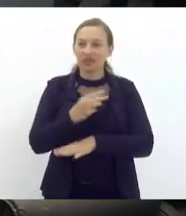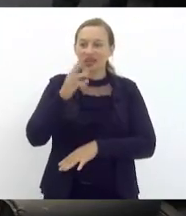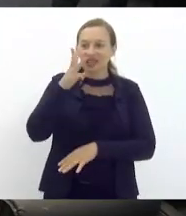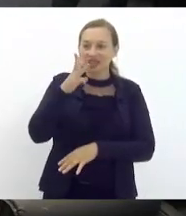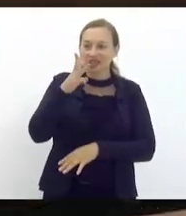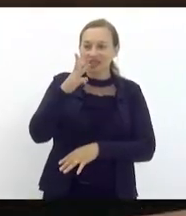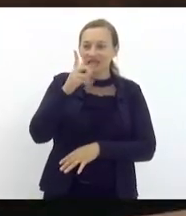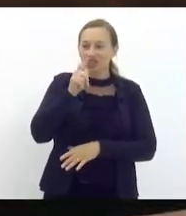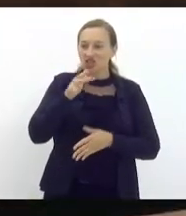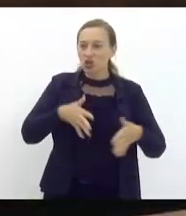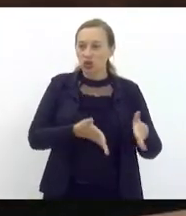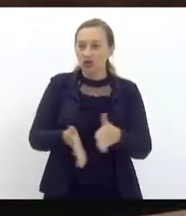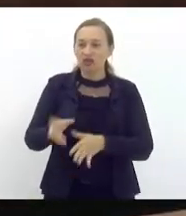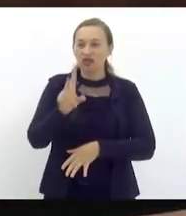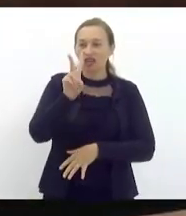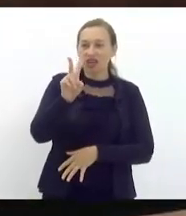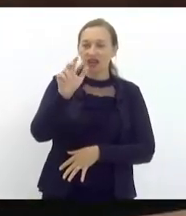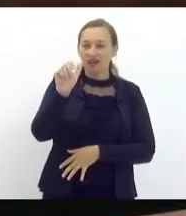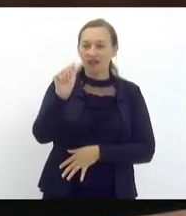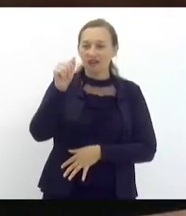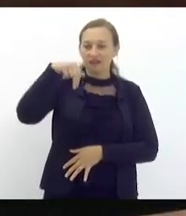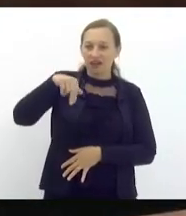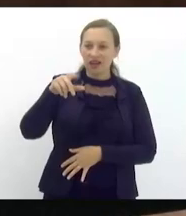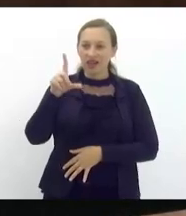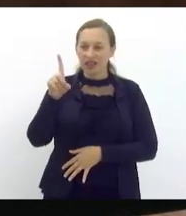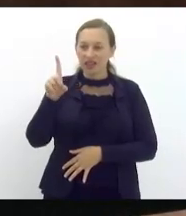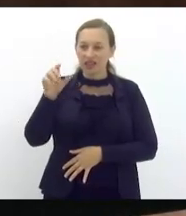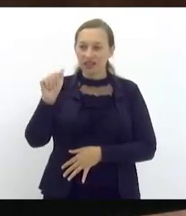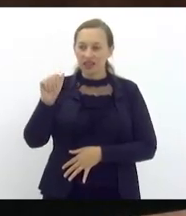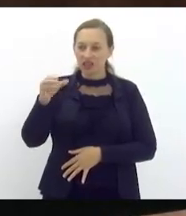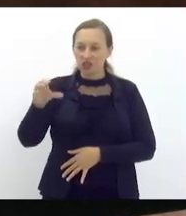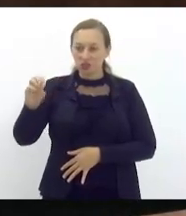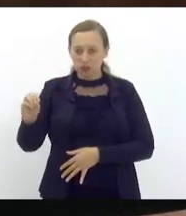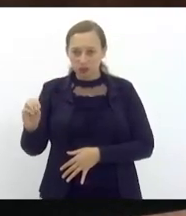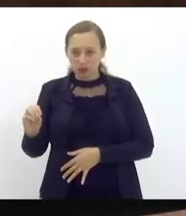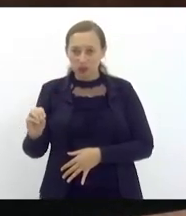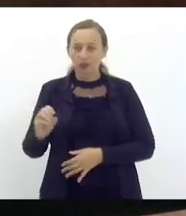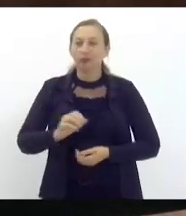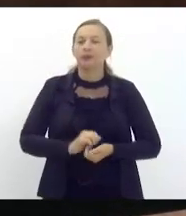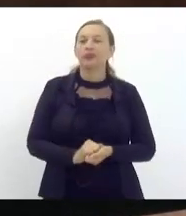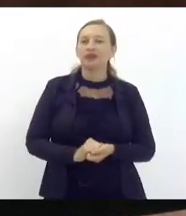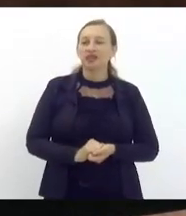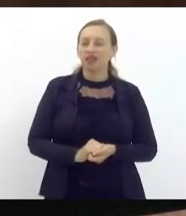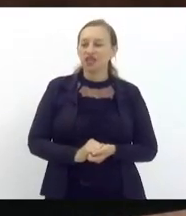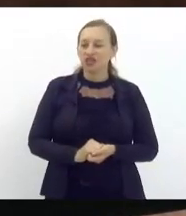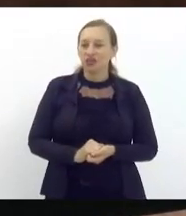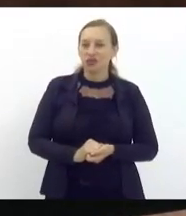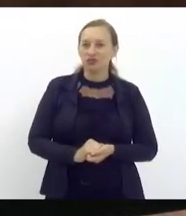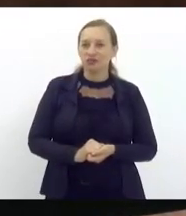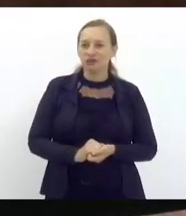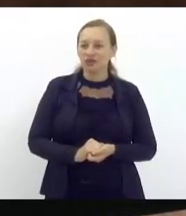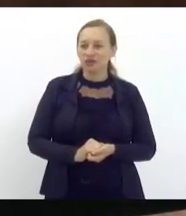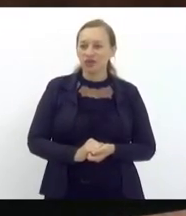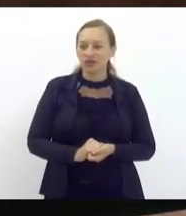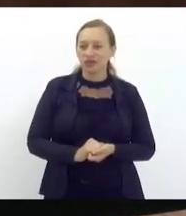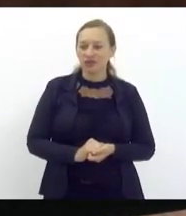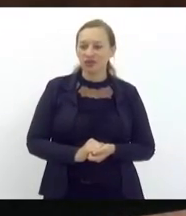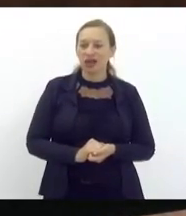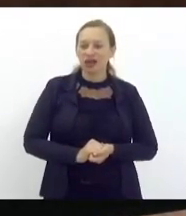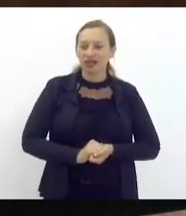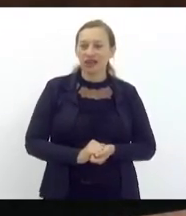Rios Vanderson Travassos vereador que de extrema competência no município de Três Rios está aqui visitando a Assembleia